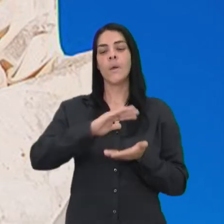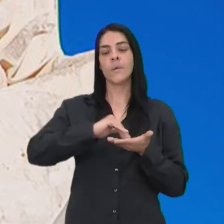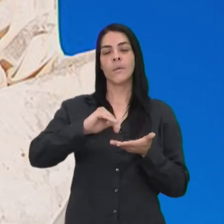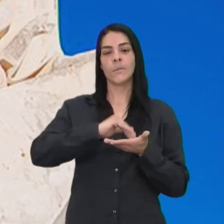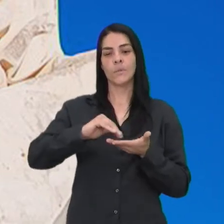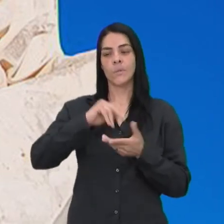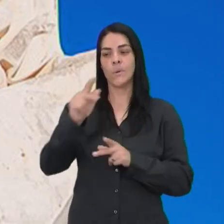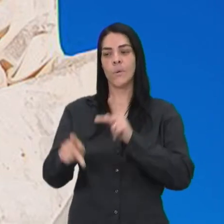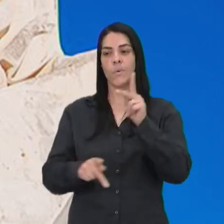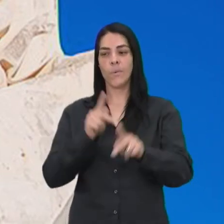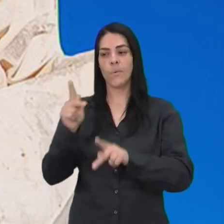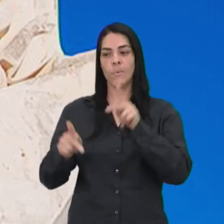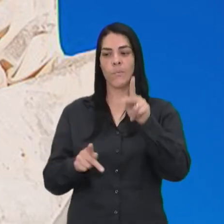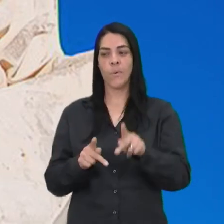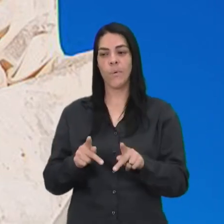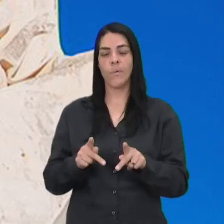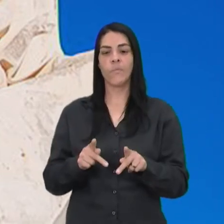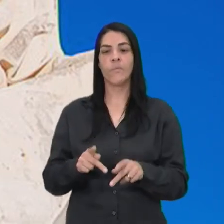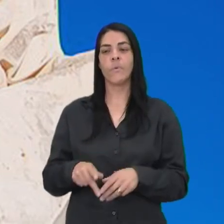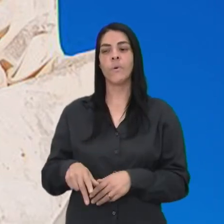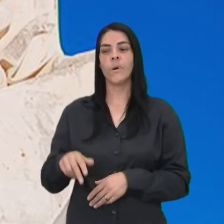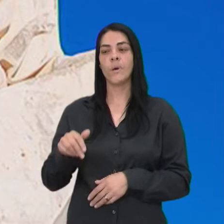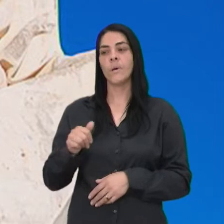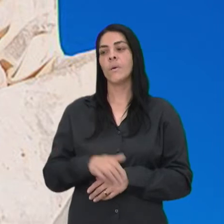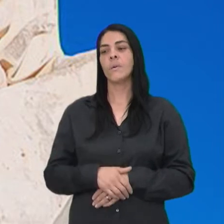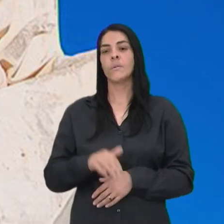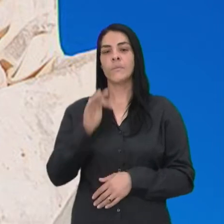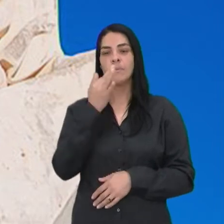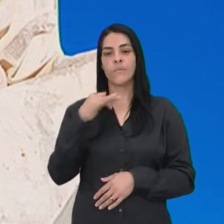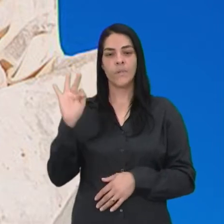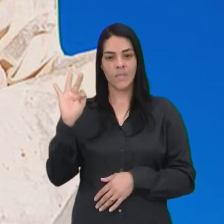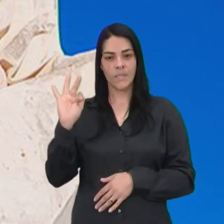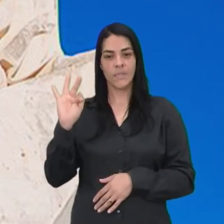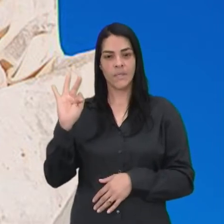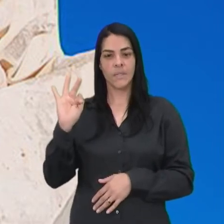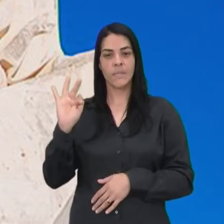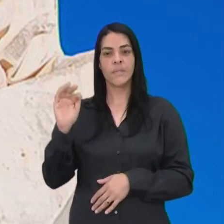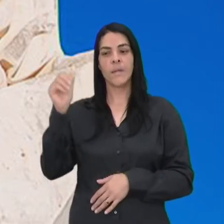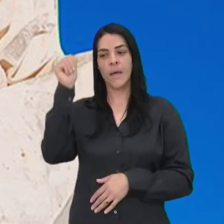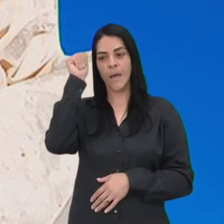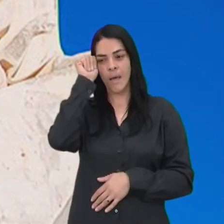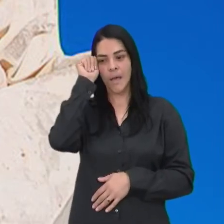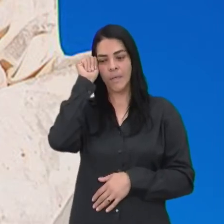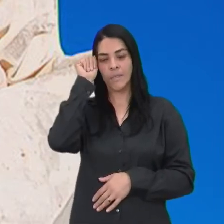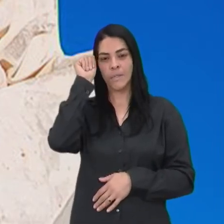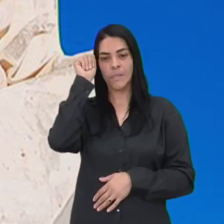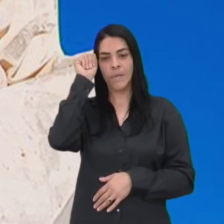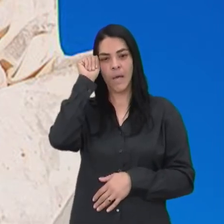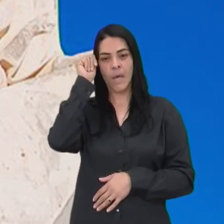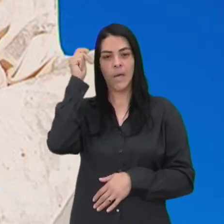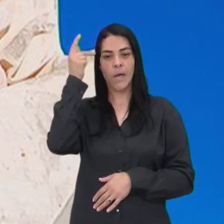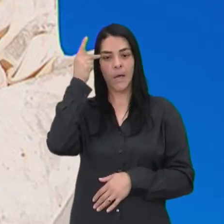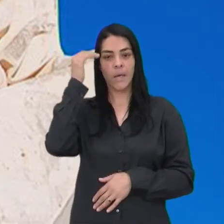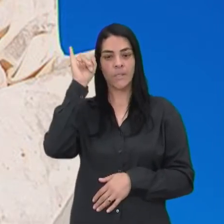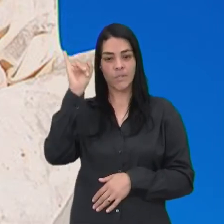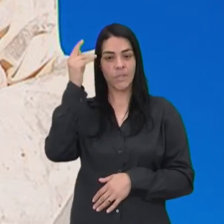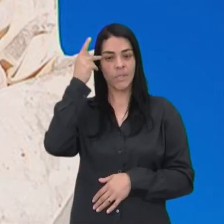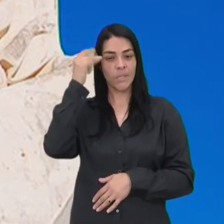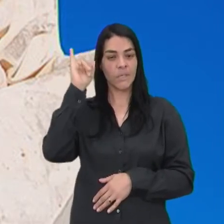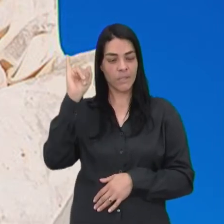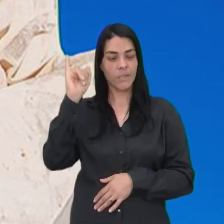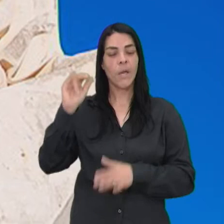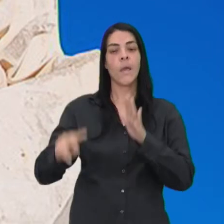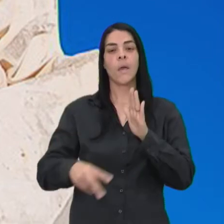né, da dominação ali no Haiti e tornou também o Haiti um país independente, aí o segundo